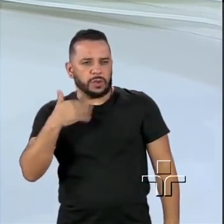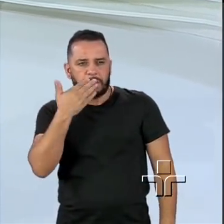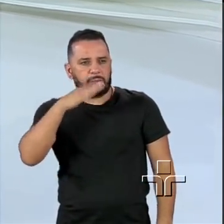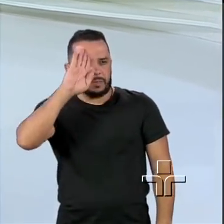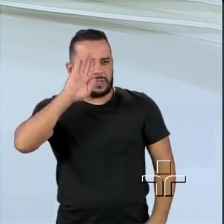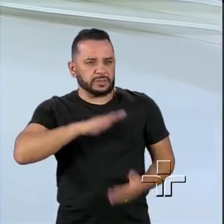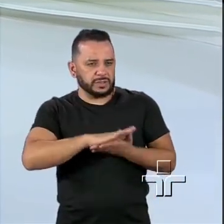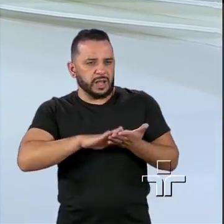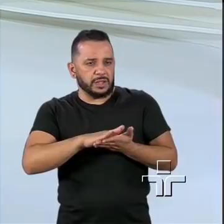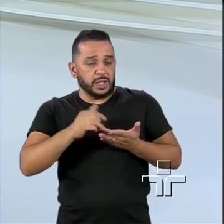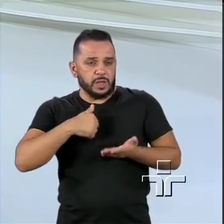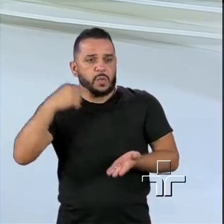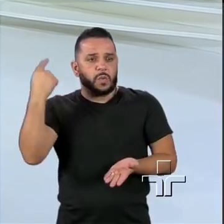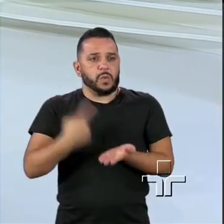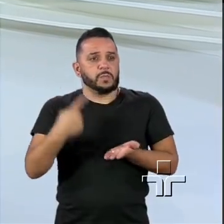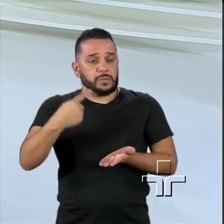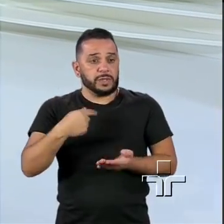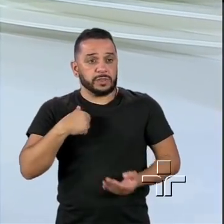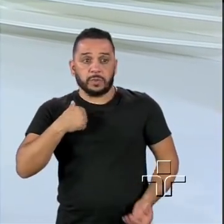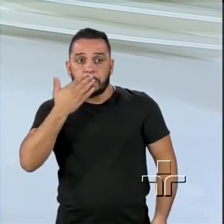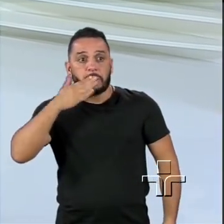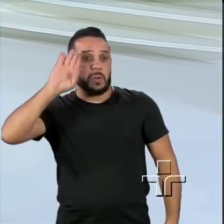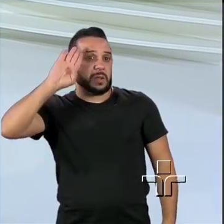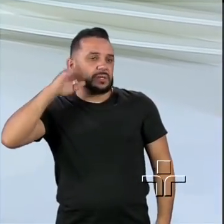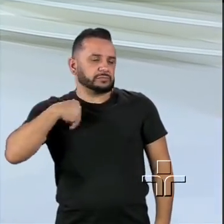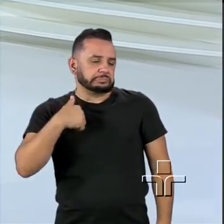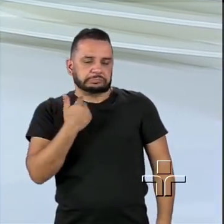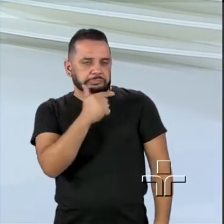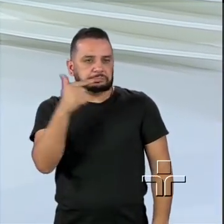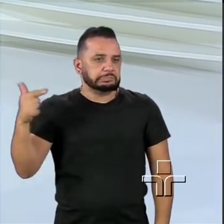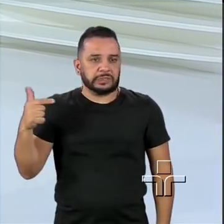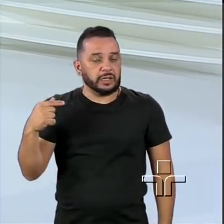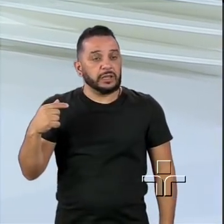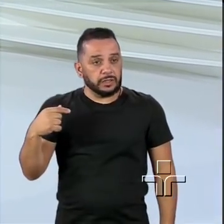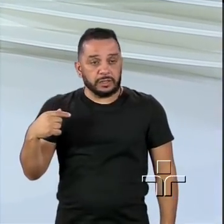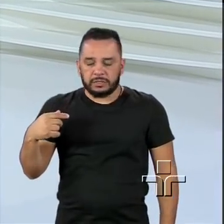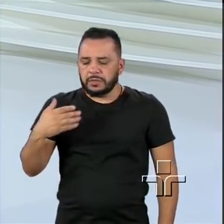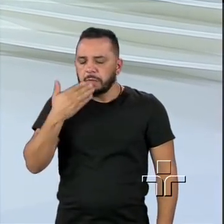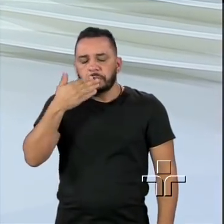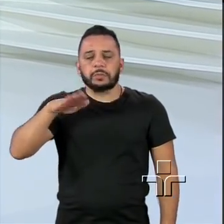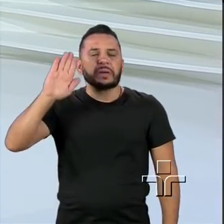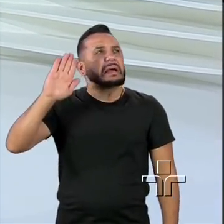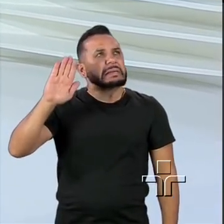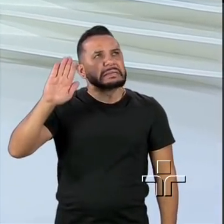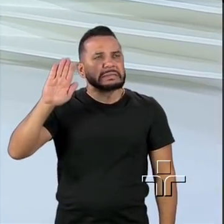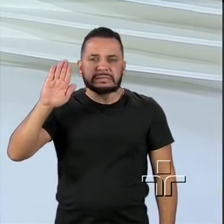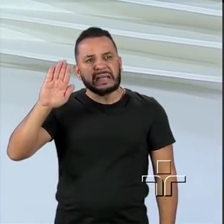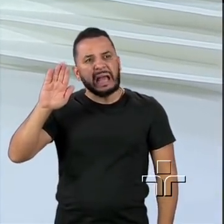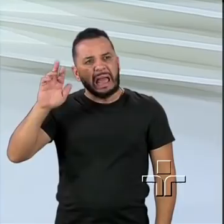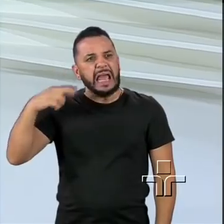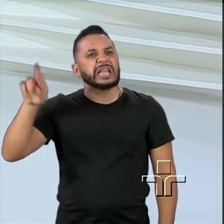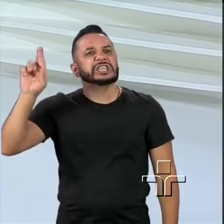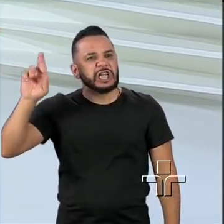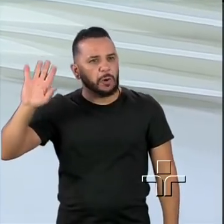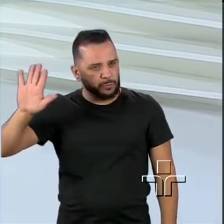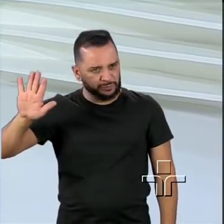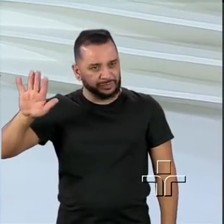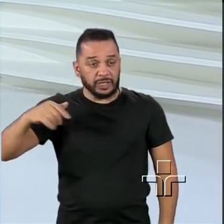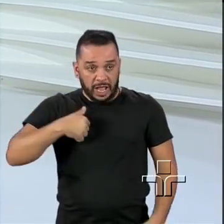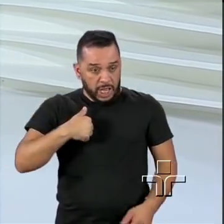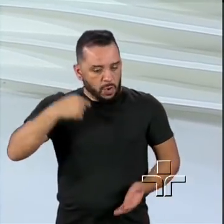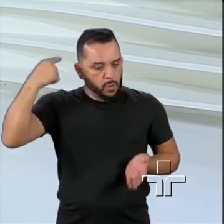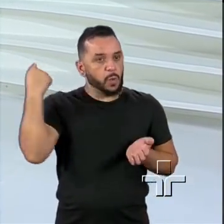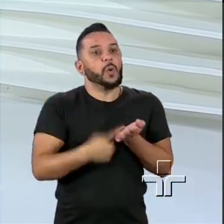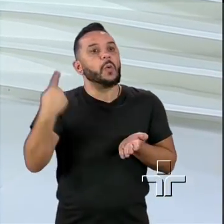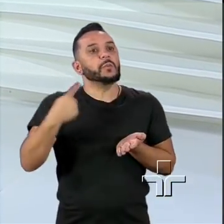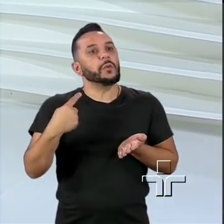é compromisso. Promessa comigo não existe. Né? Promessa é lá no ato religioso e tal. Aqui é